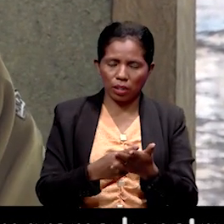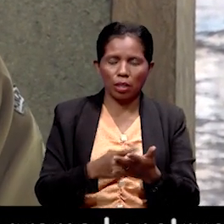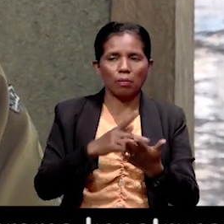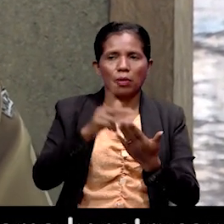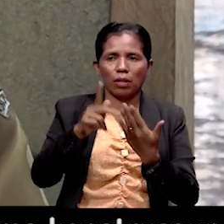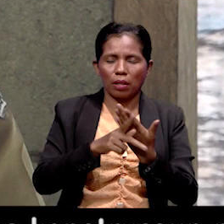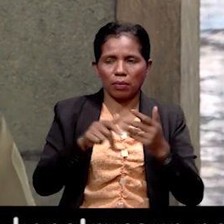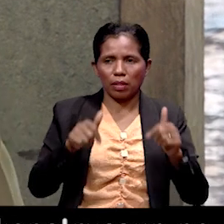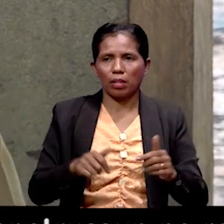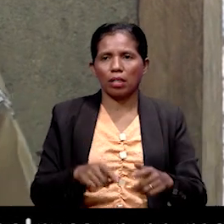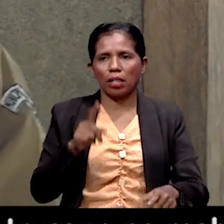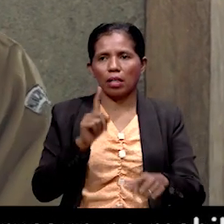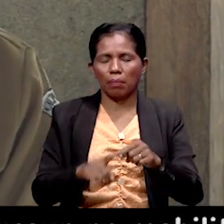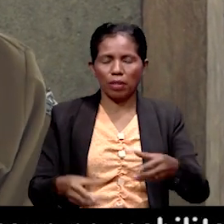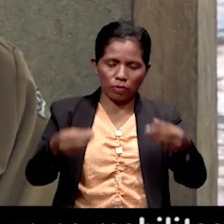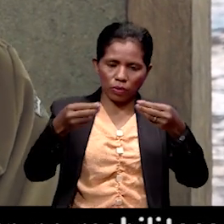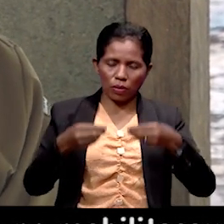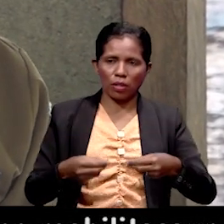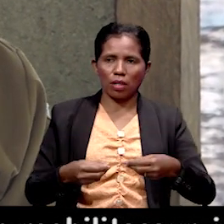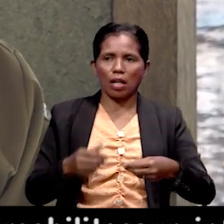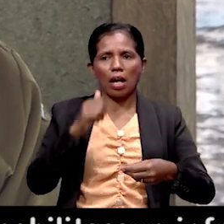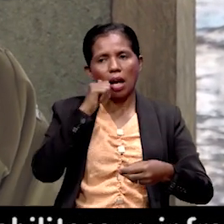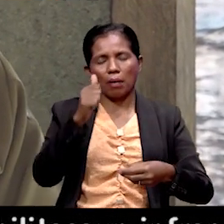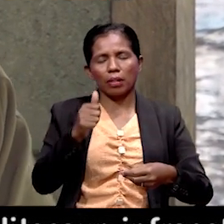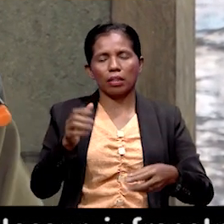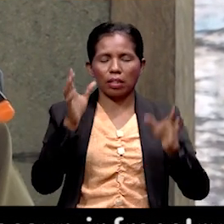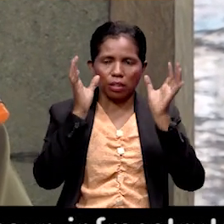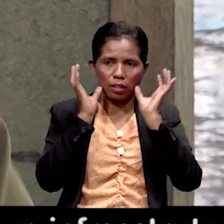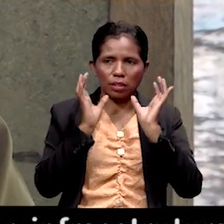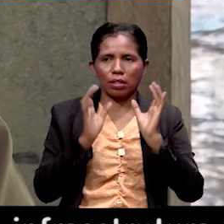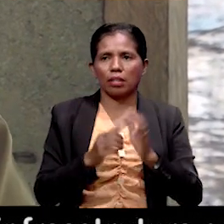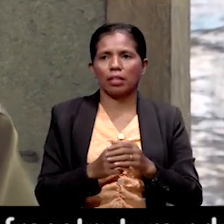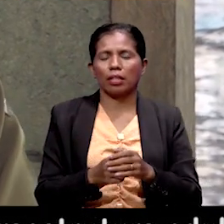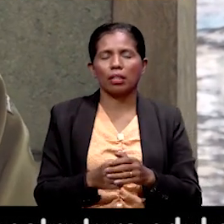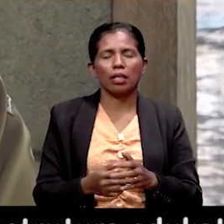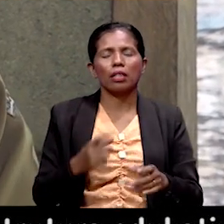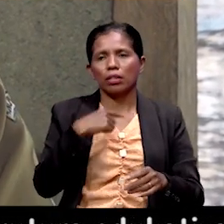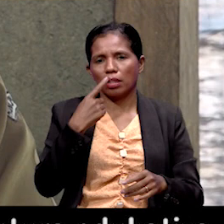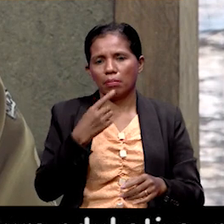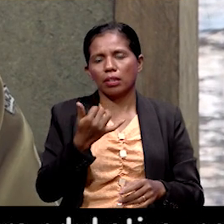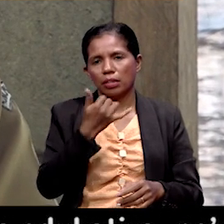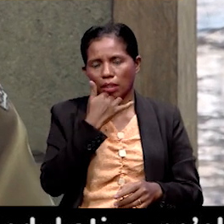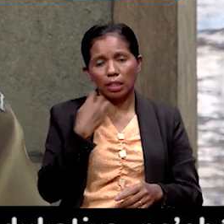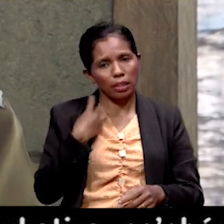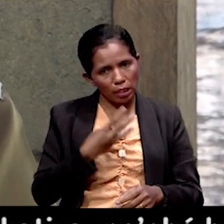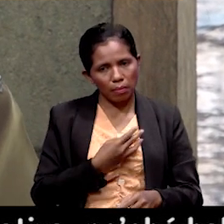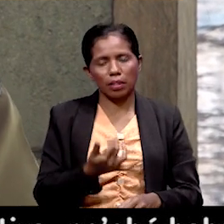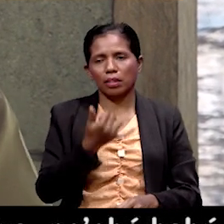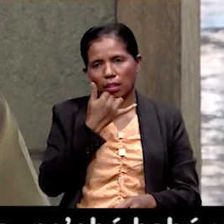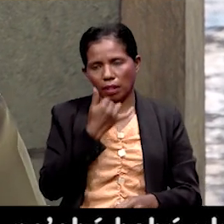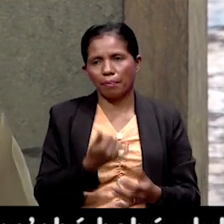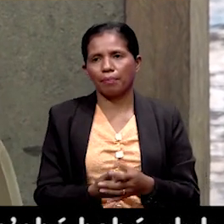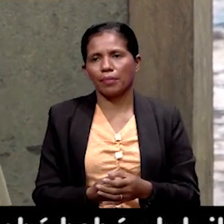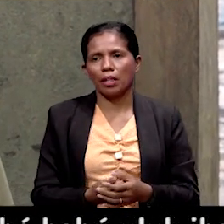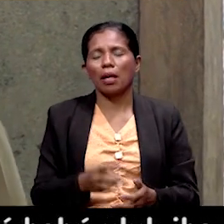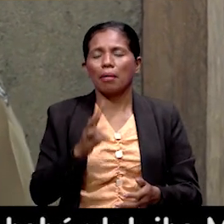sainai ma programa ne. Lebelo ni entrega abang ita haleri. Ida le se maksala, ita maksala. Nebe,